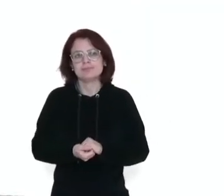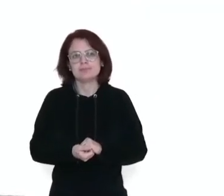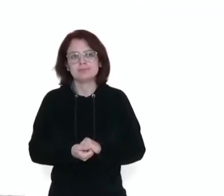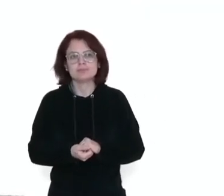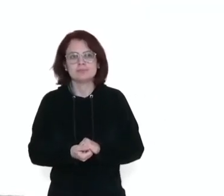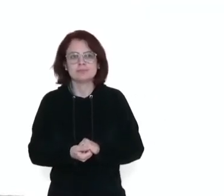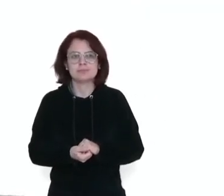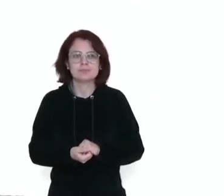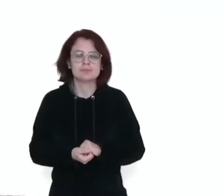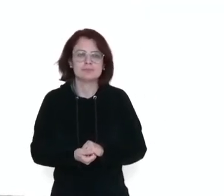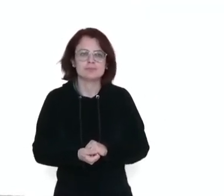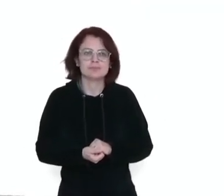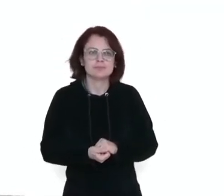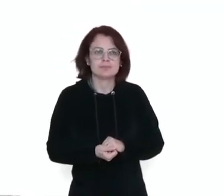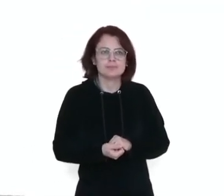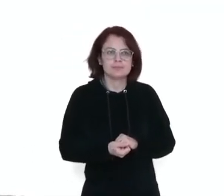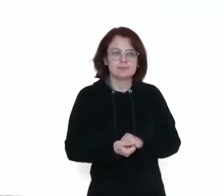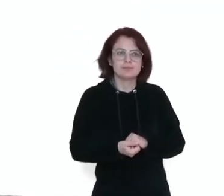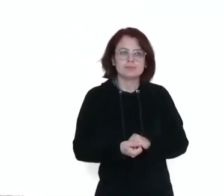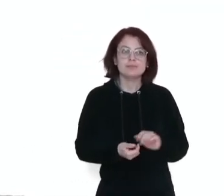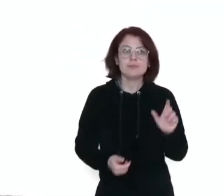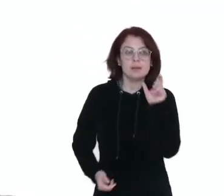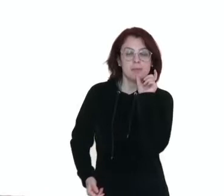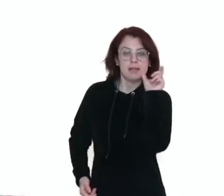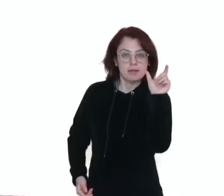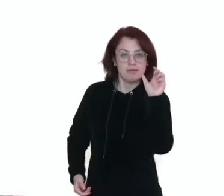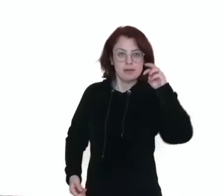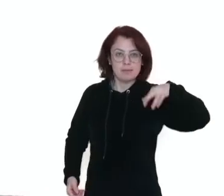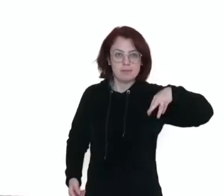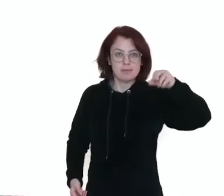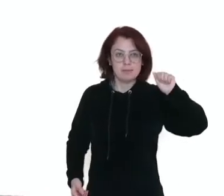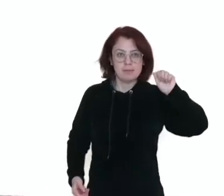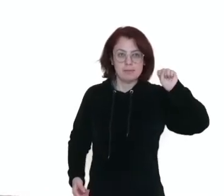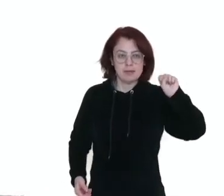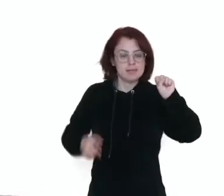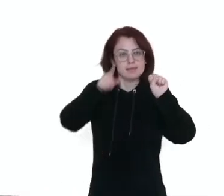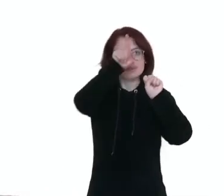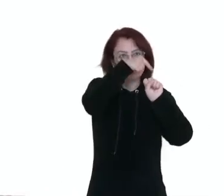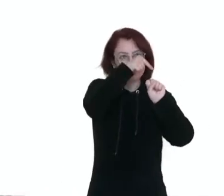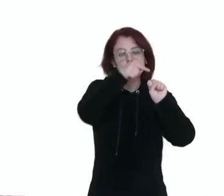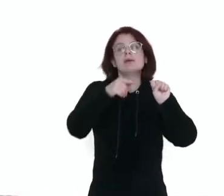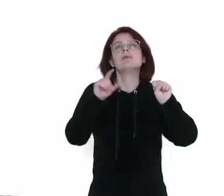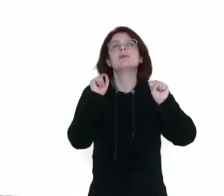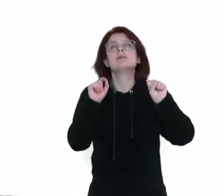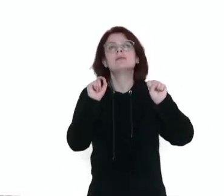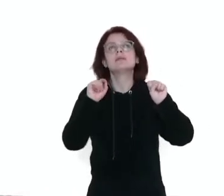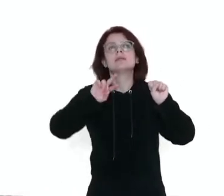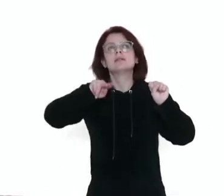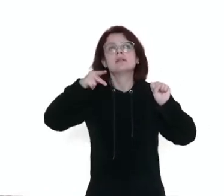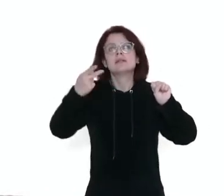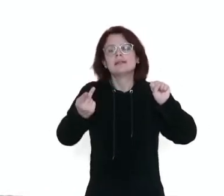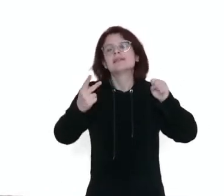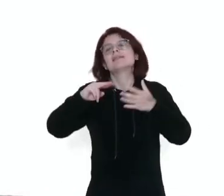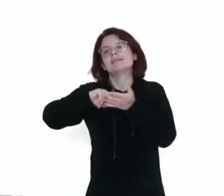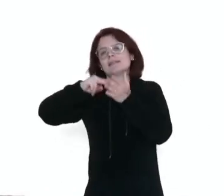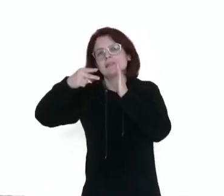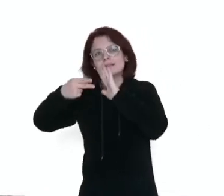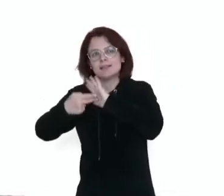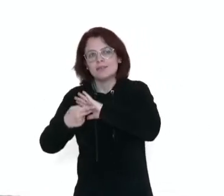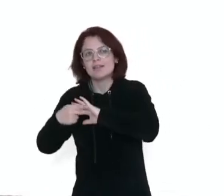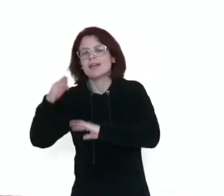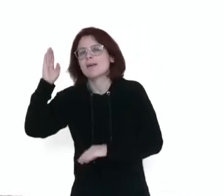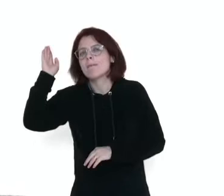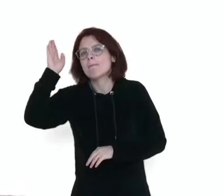né? Então, vejam, já a palavra mas, com acento agudo, já é o plural de má e tem um